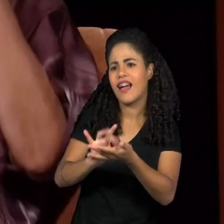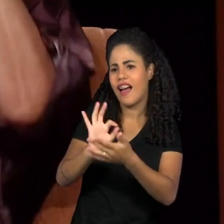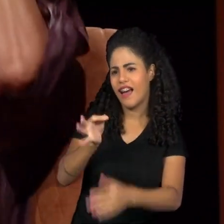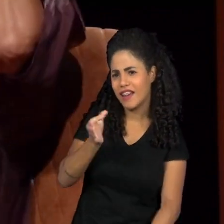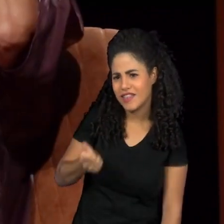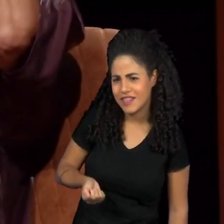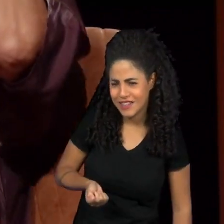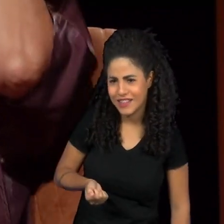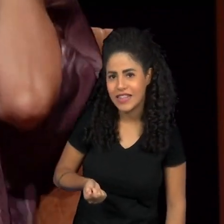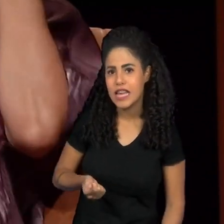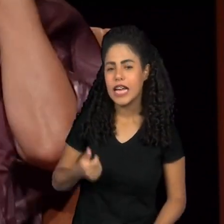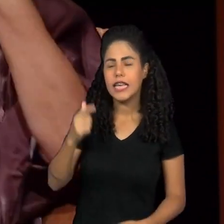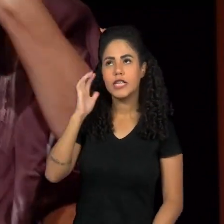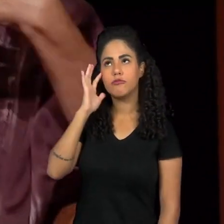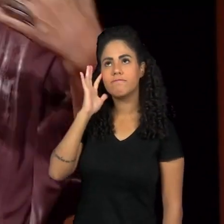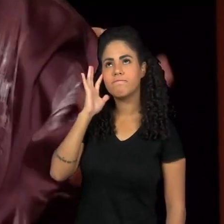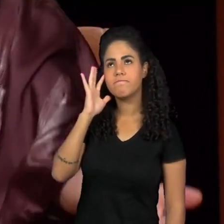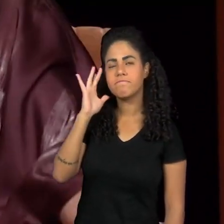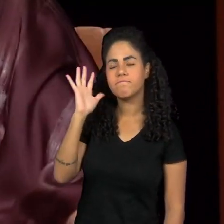E